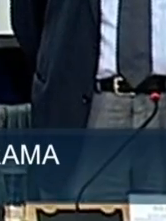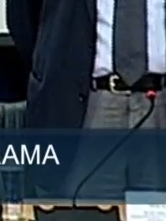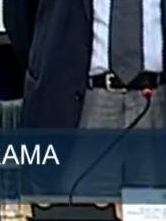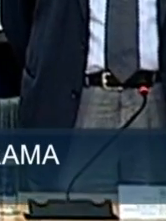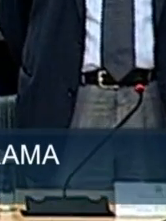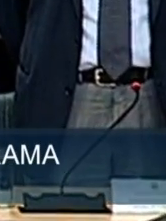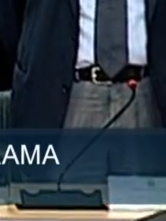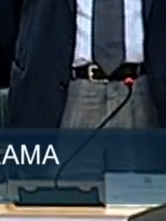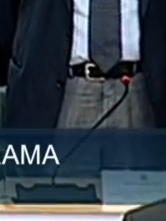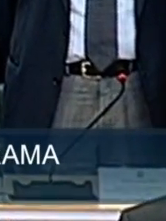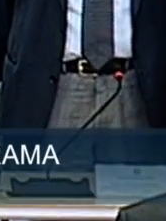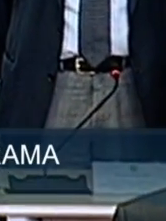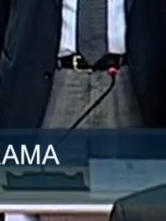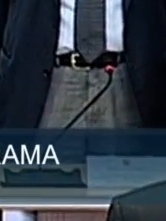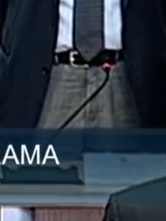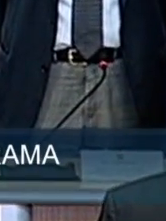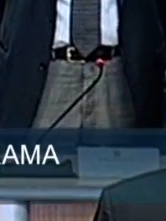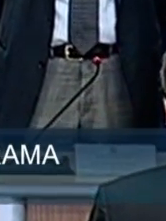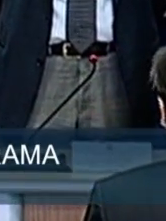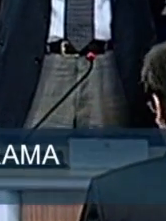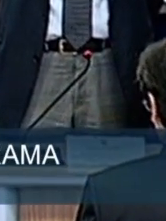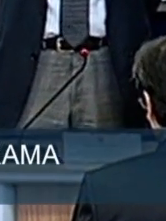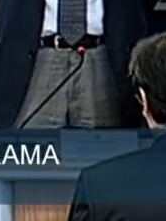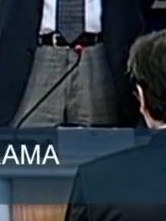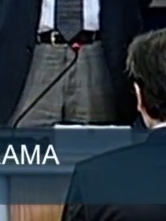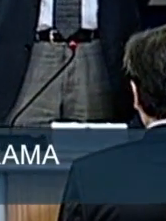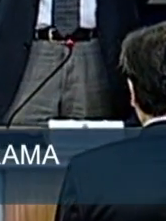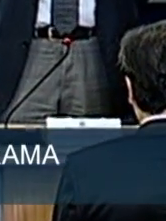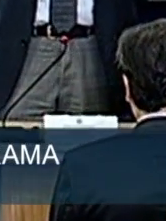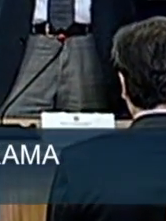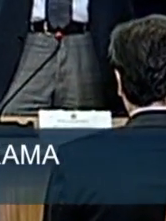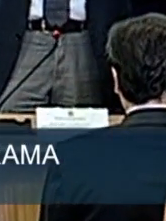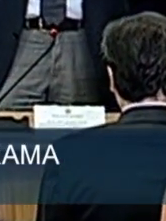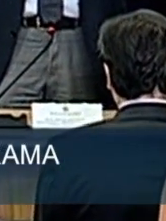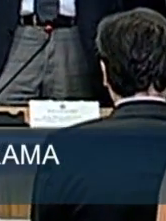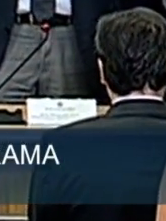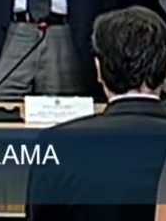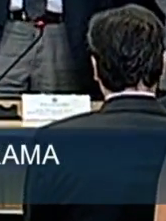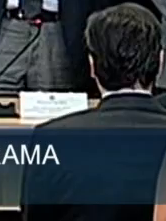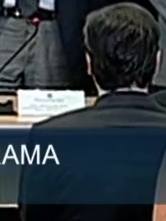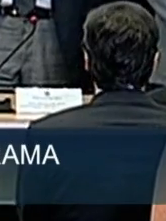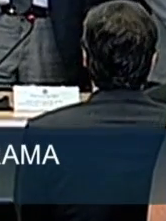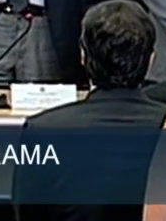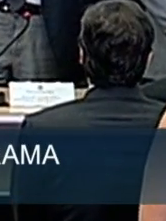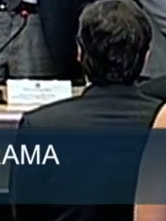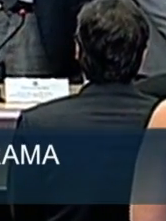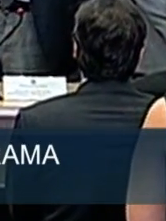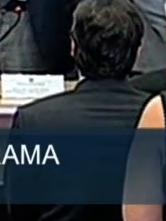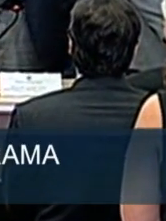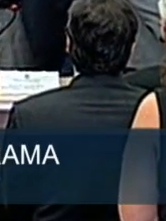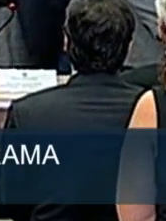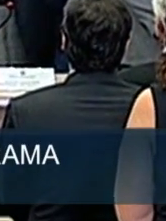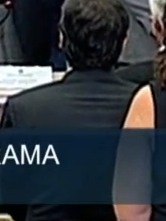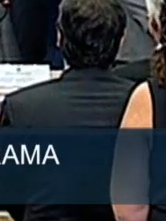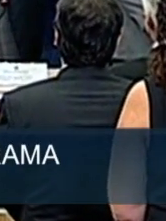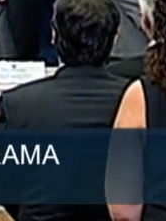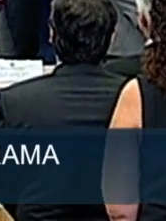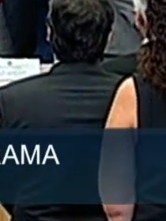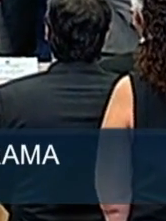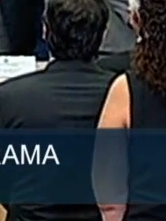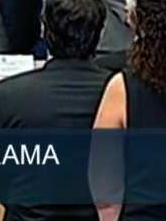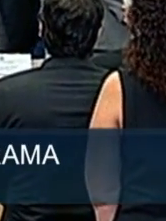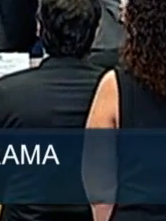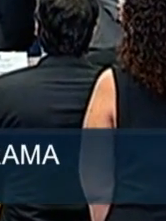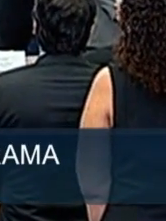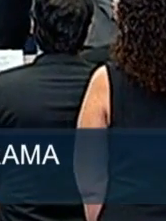penor dessa igualdade conseguimos conquistar com braço forte em